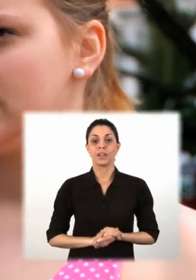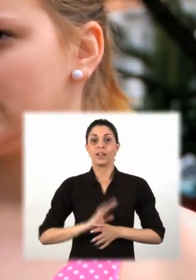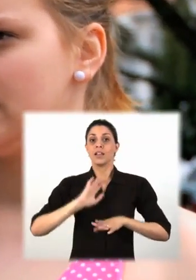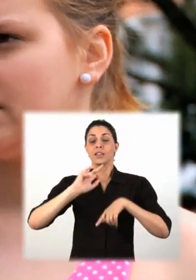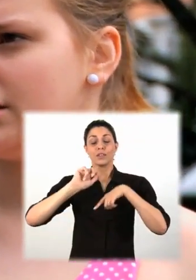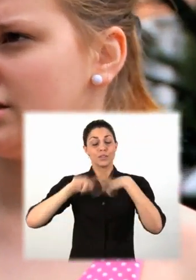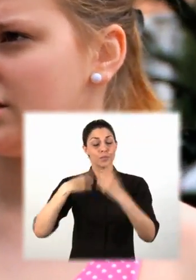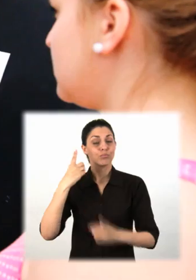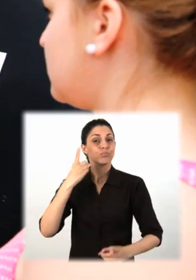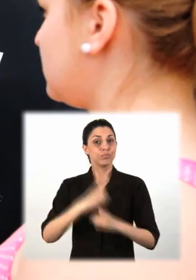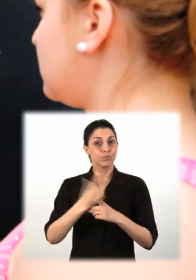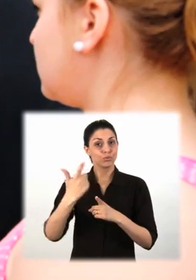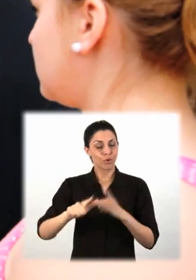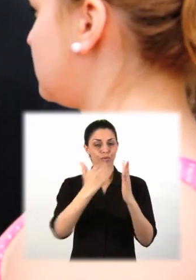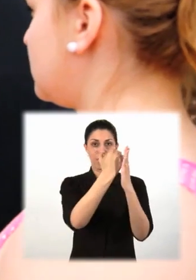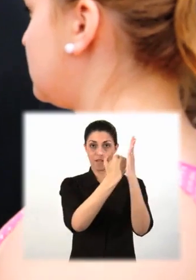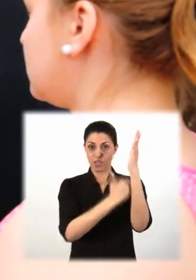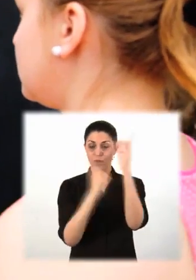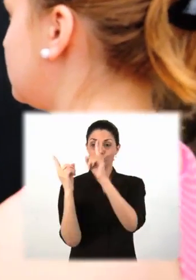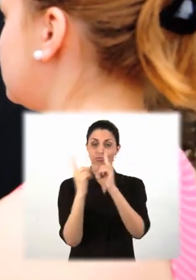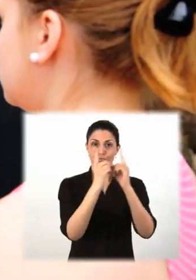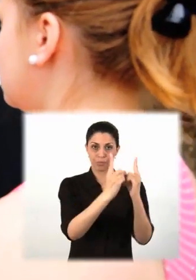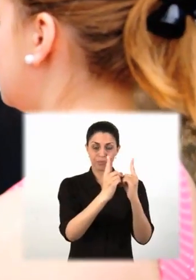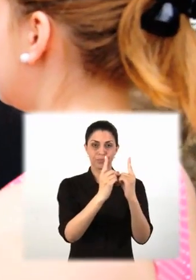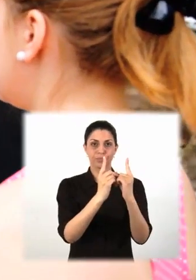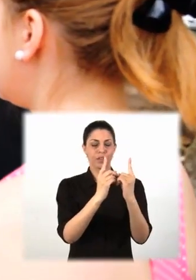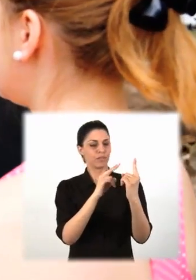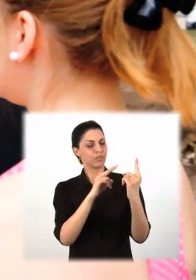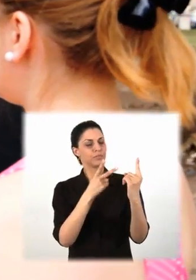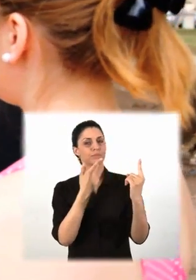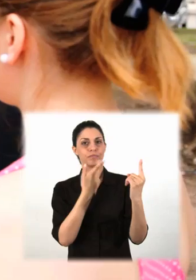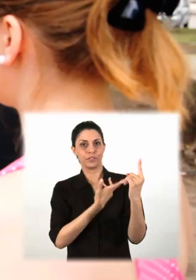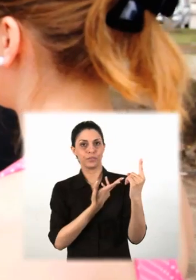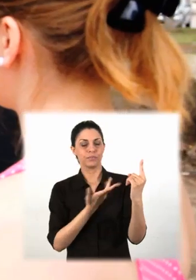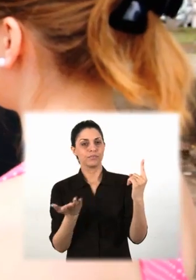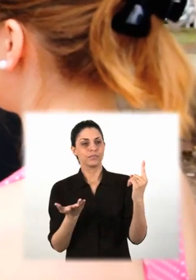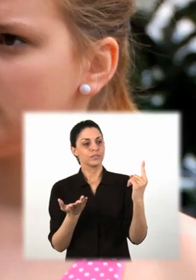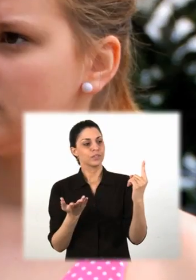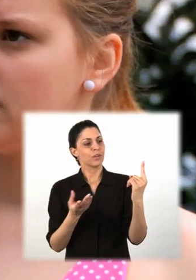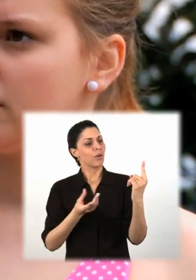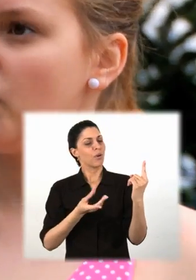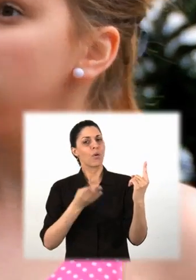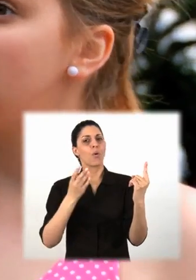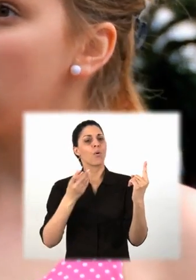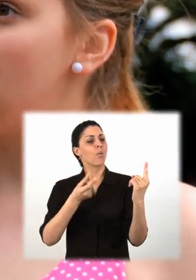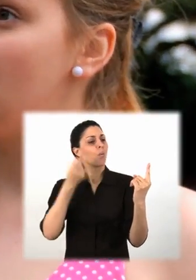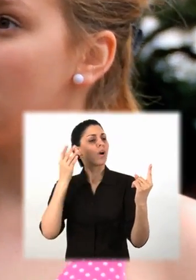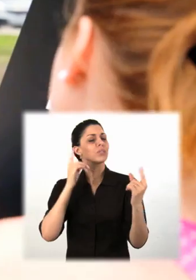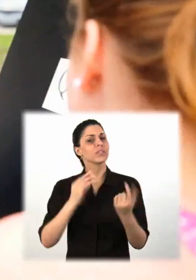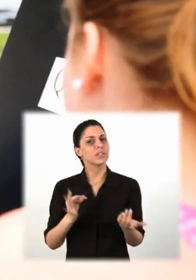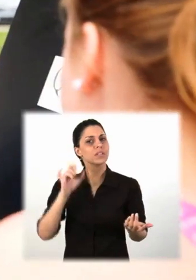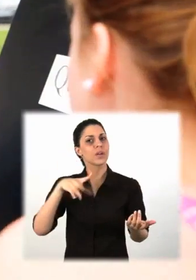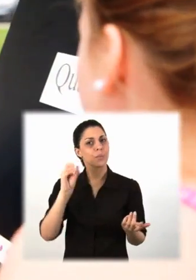indiferente. Até que um belo dia, ele entrou no elevador, olhou para o outro e disse: Quanto